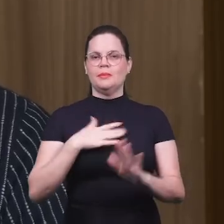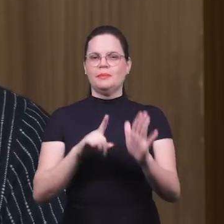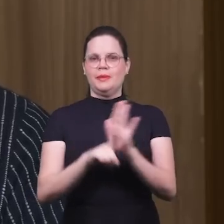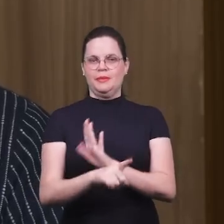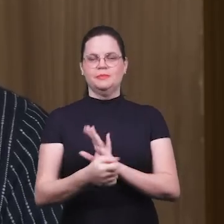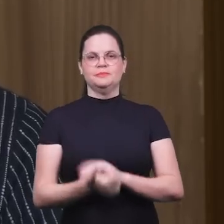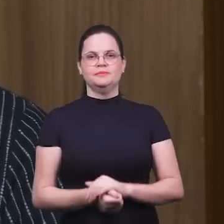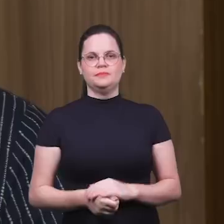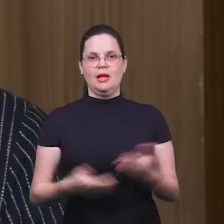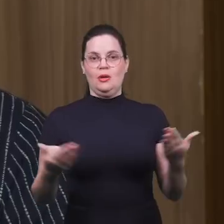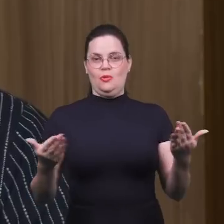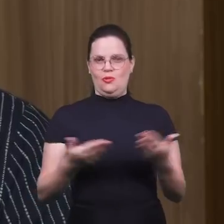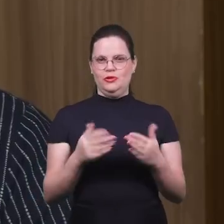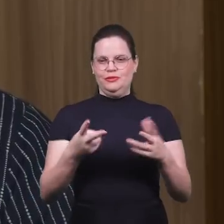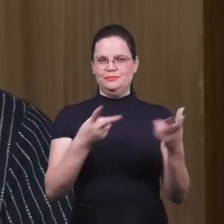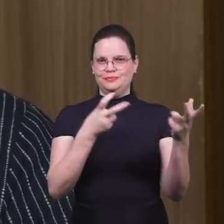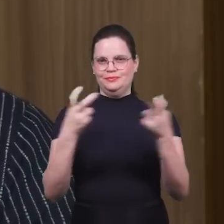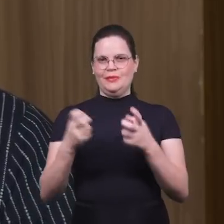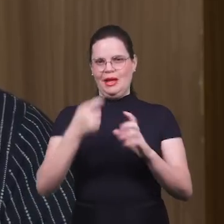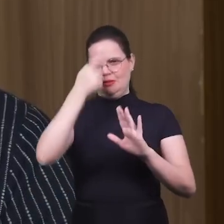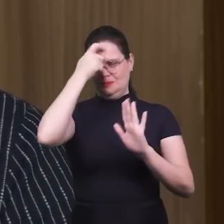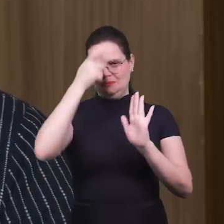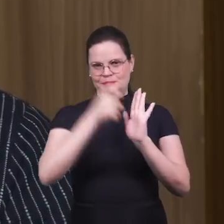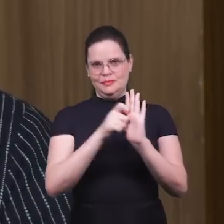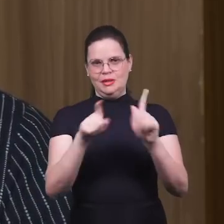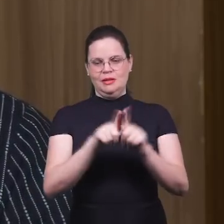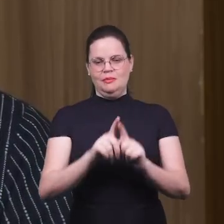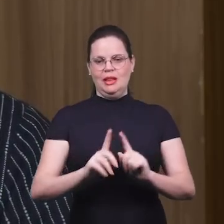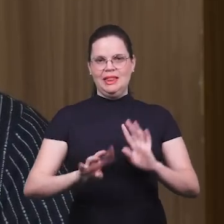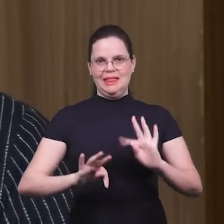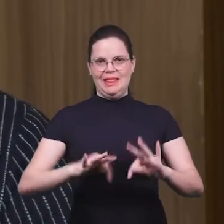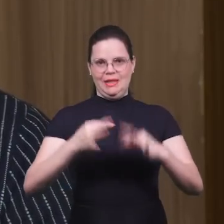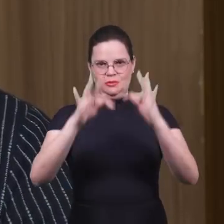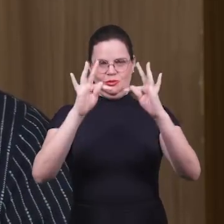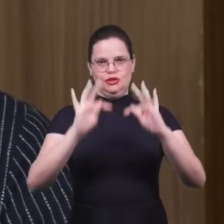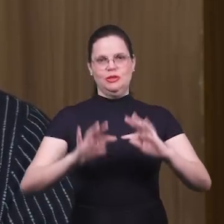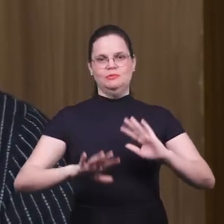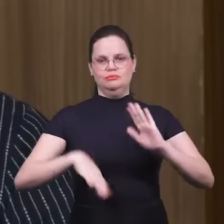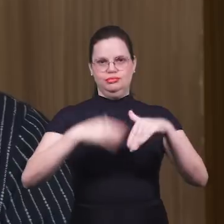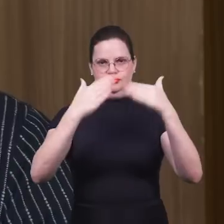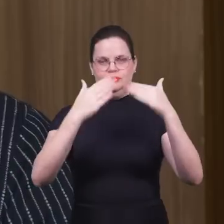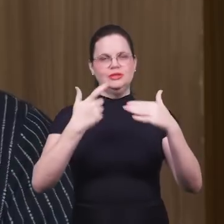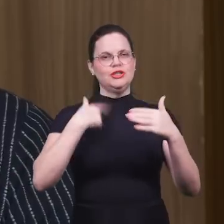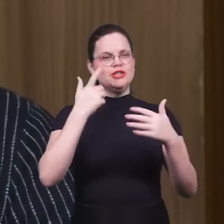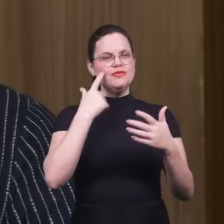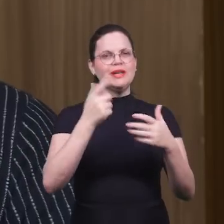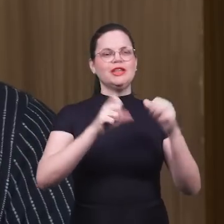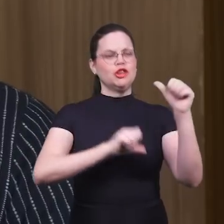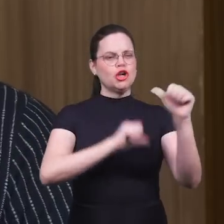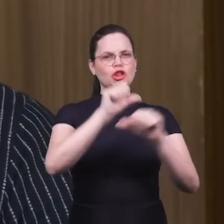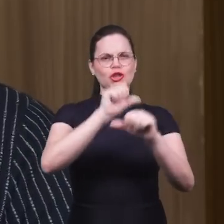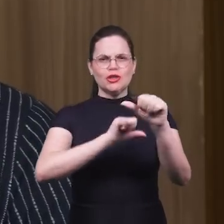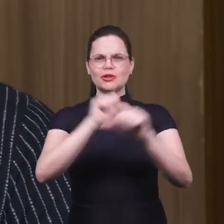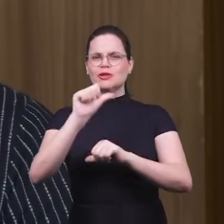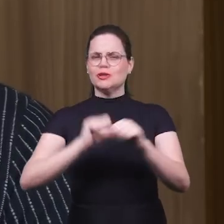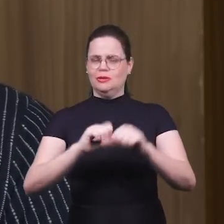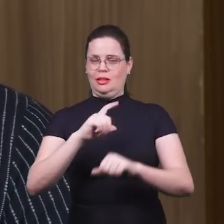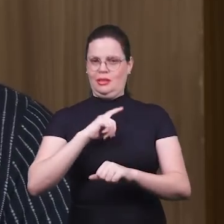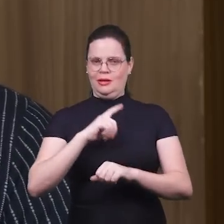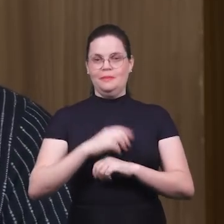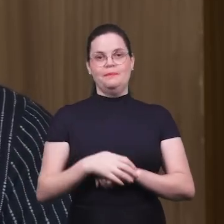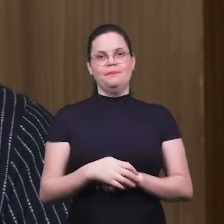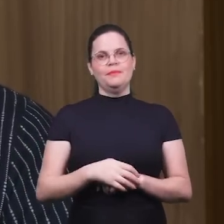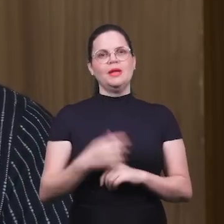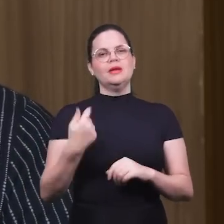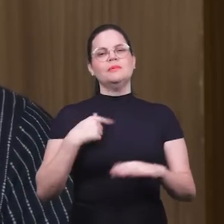seguinte: com o avanço da tecnologia e da inteligência artificial, muitas coisas vêm mudando e continuam a mudar. Então, com isso, eu